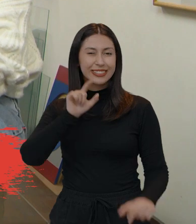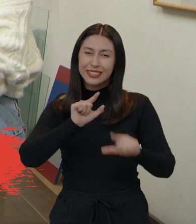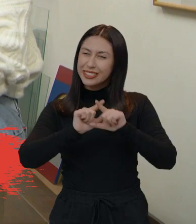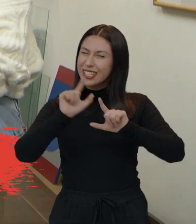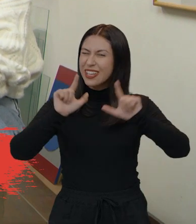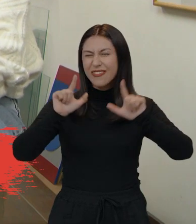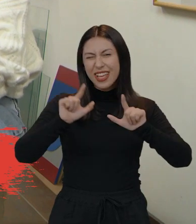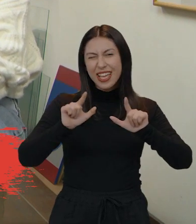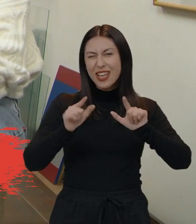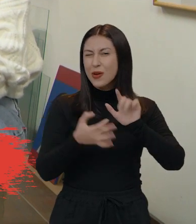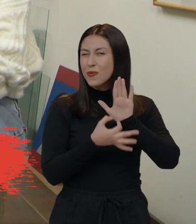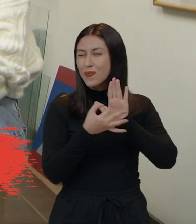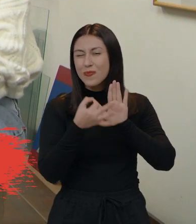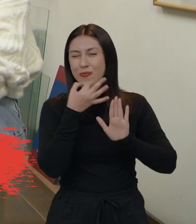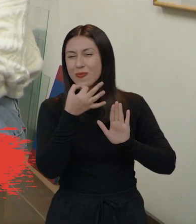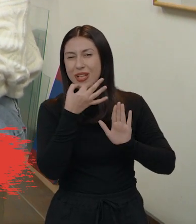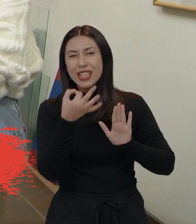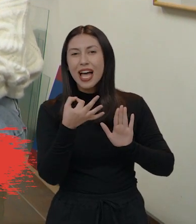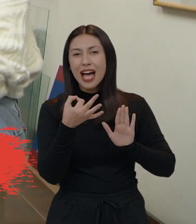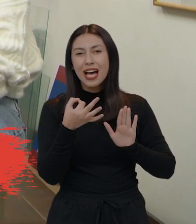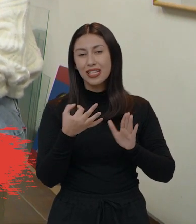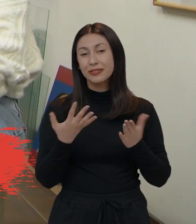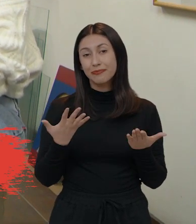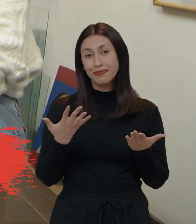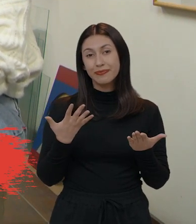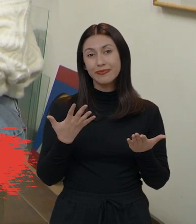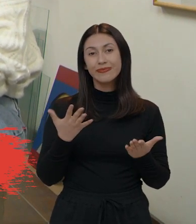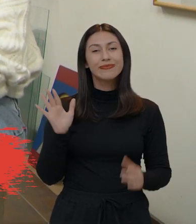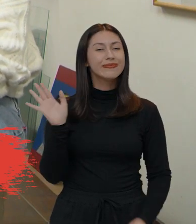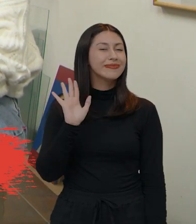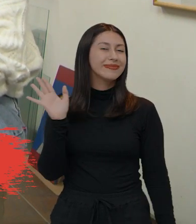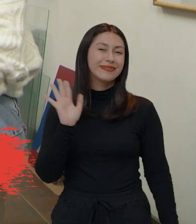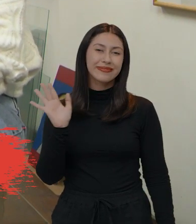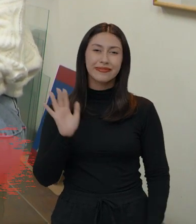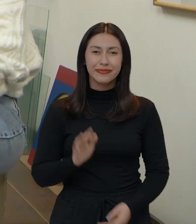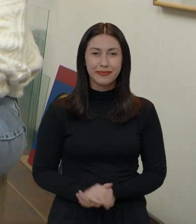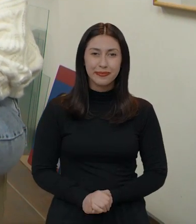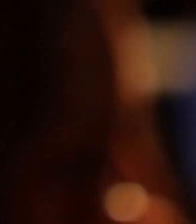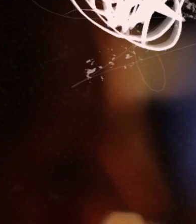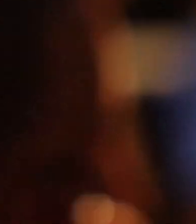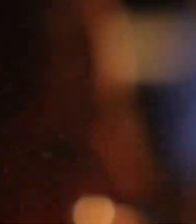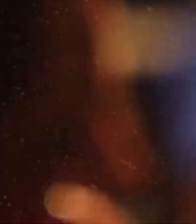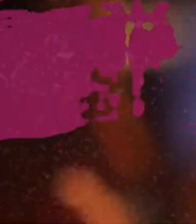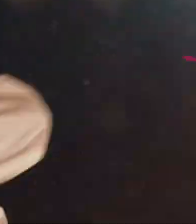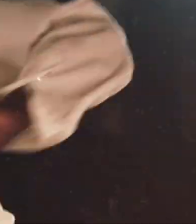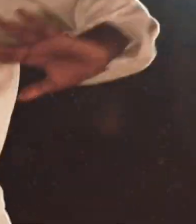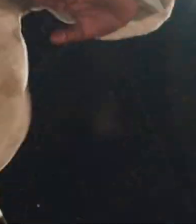Câmara, sugerir pautas, ver o que a gente está fazendo, é só seguir lá. Até a próxima Conexão Cultura.